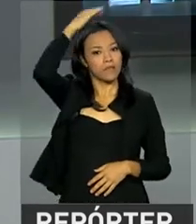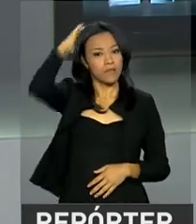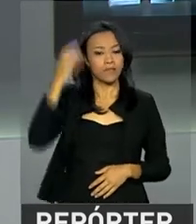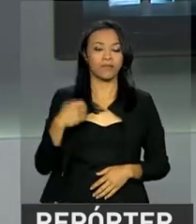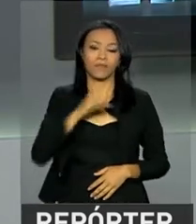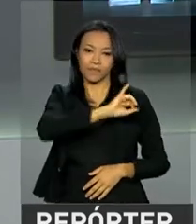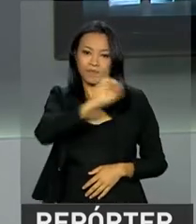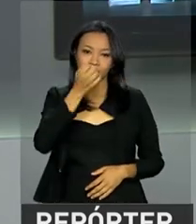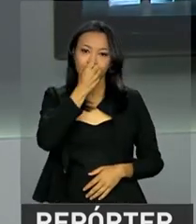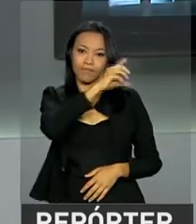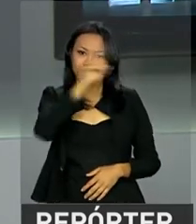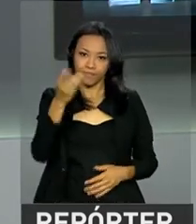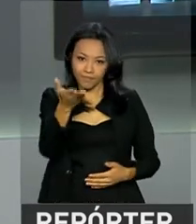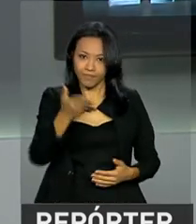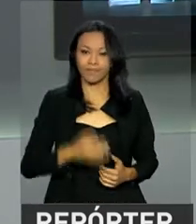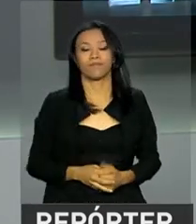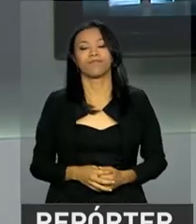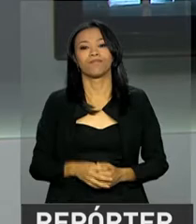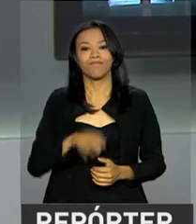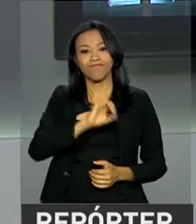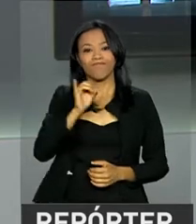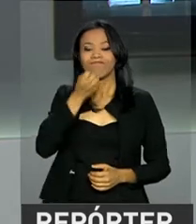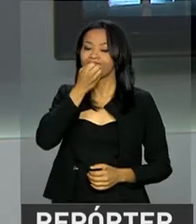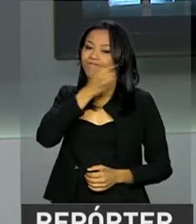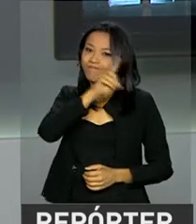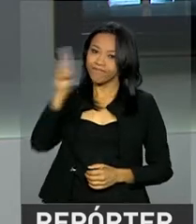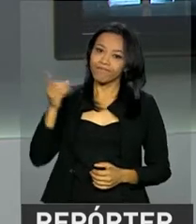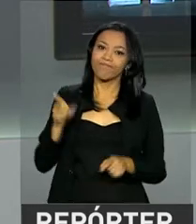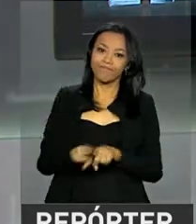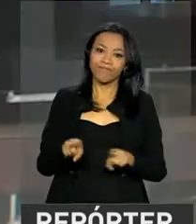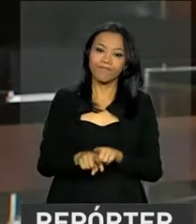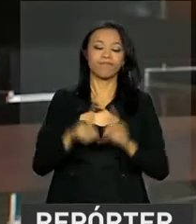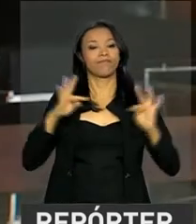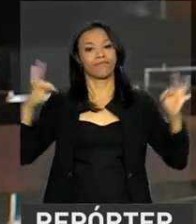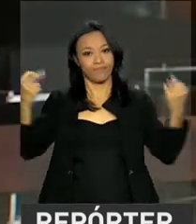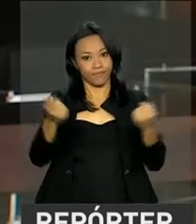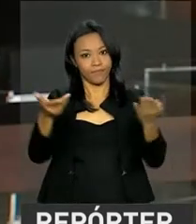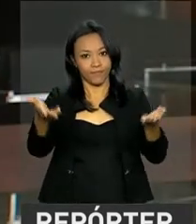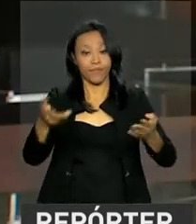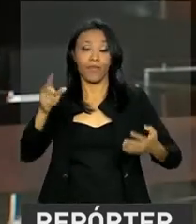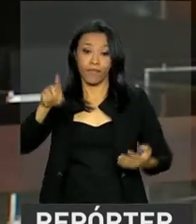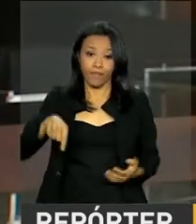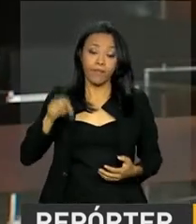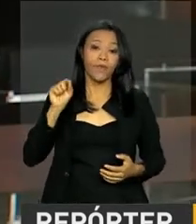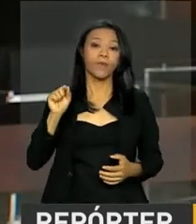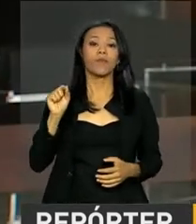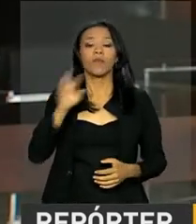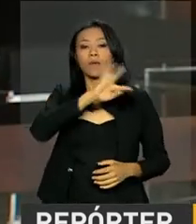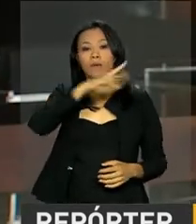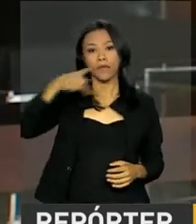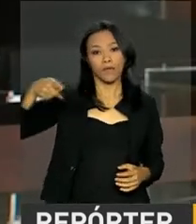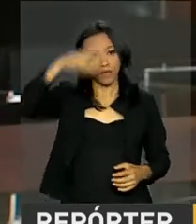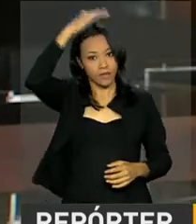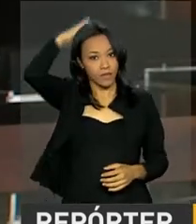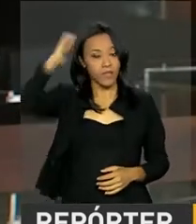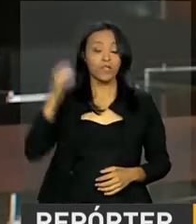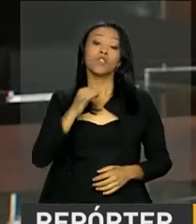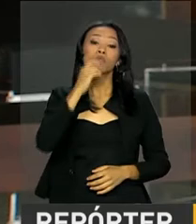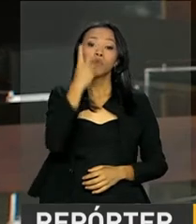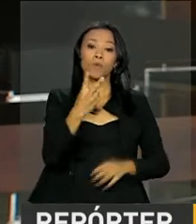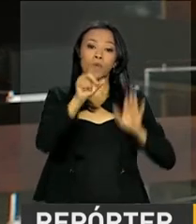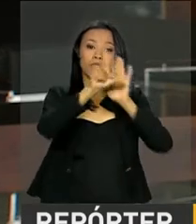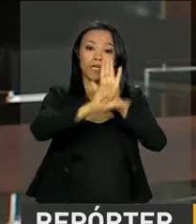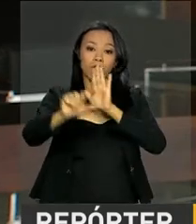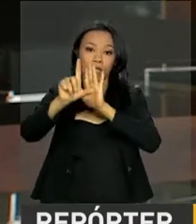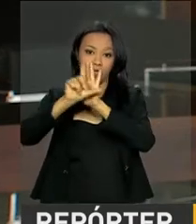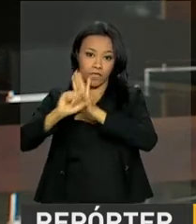dia para você. Oi, Thaisa, bom dia para você também, bom dia a todos. É isso, olha só, o presidente Michel Temer sancionou duas leis